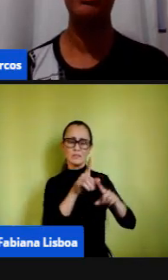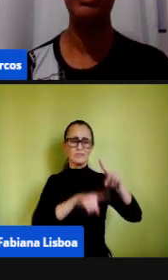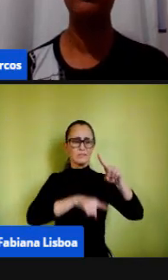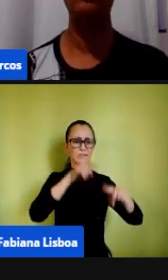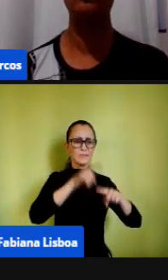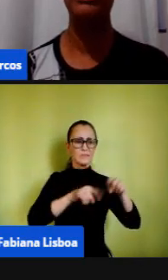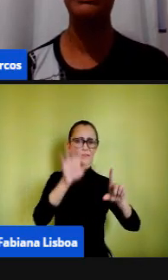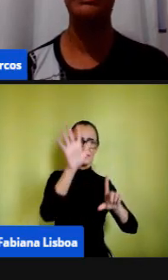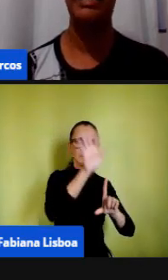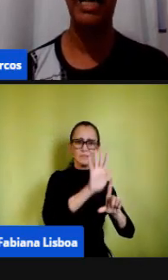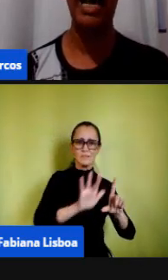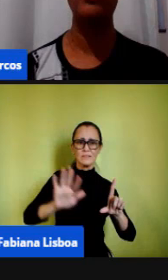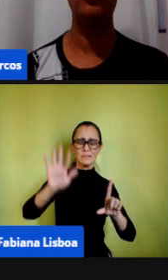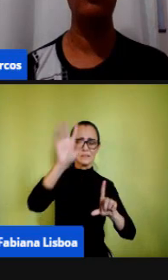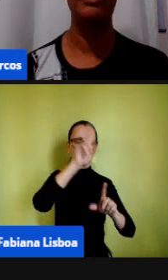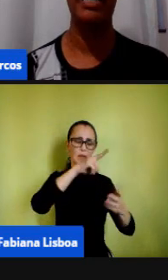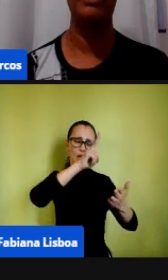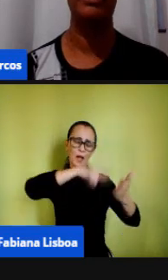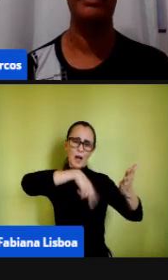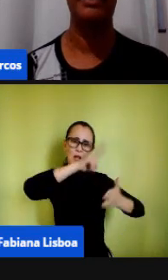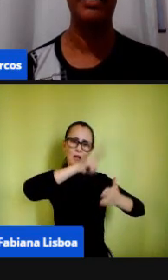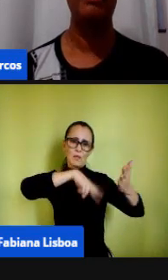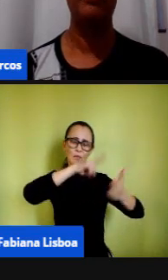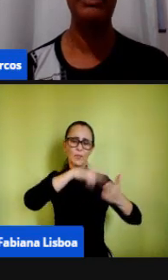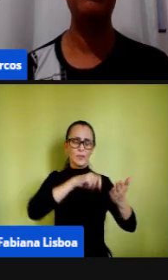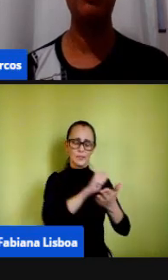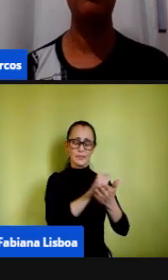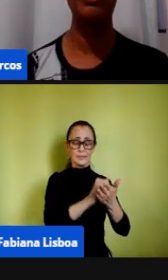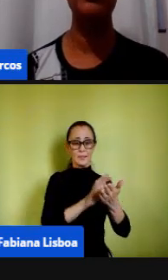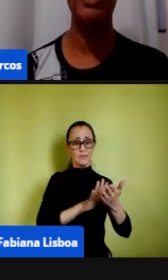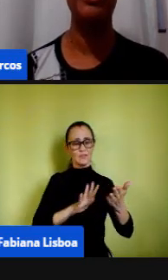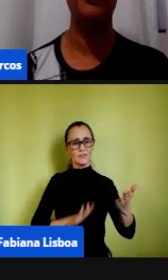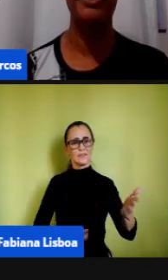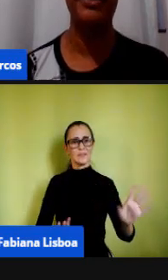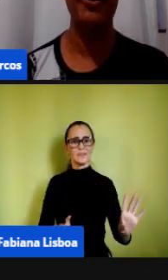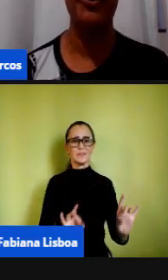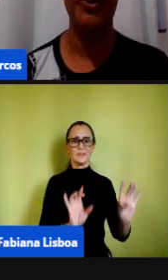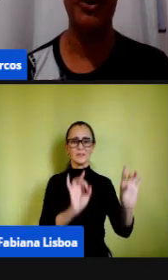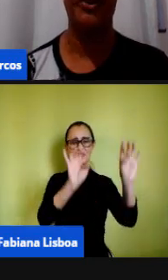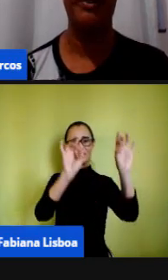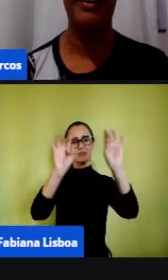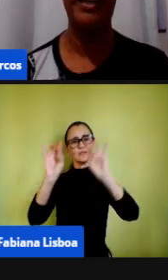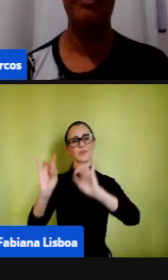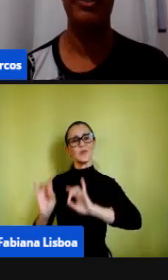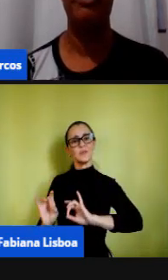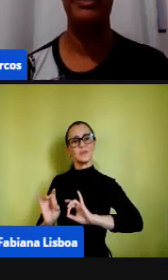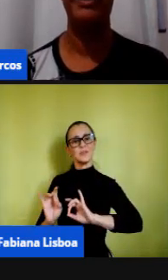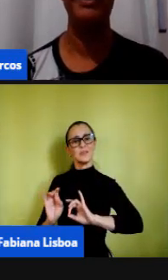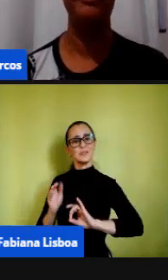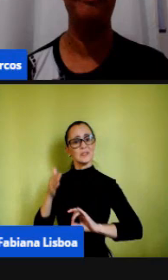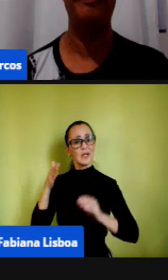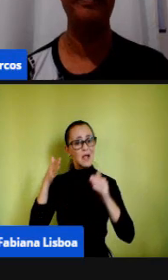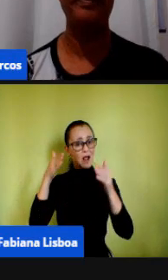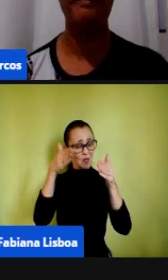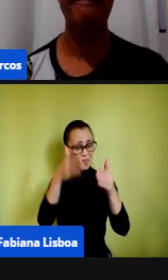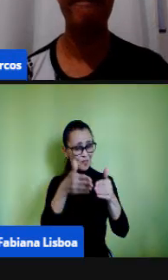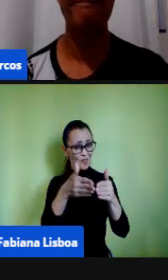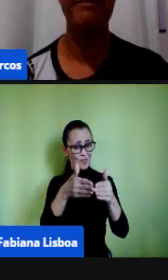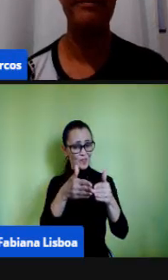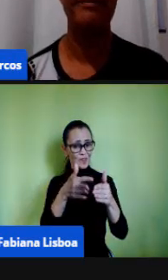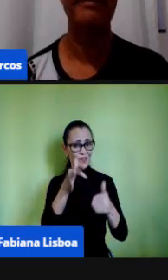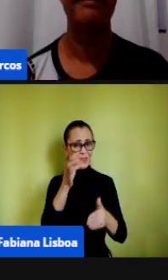digitais, leituras, atividades, principalmente atividade no fórum. Podemos seguir?